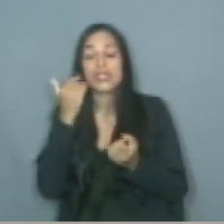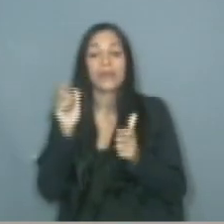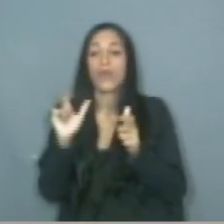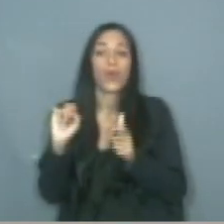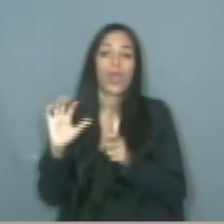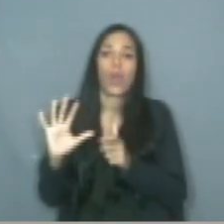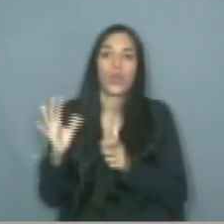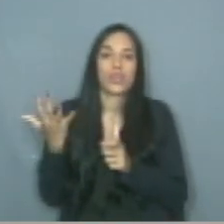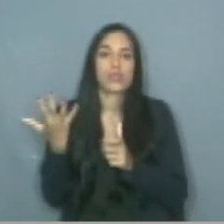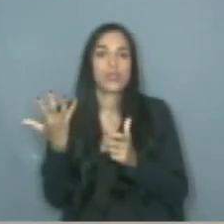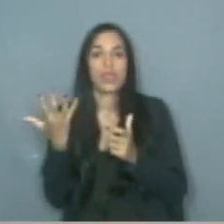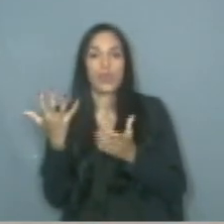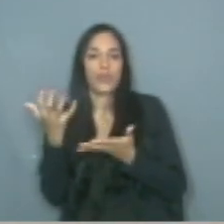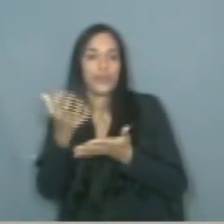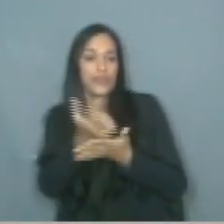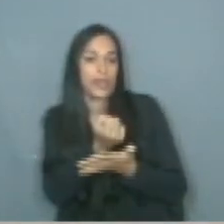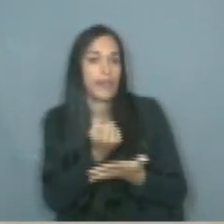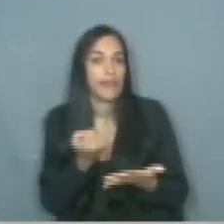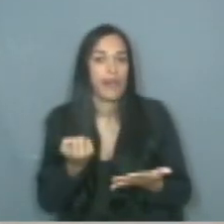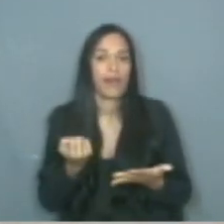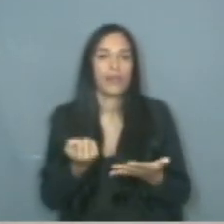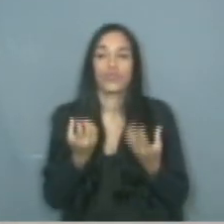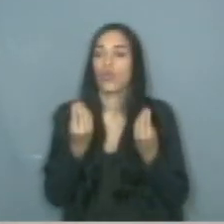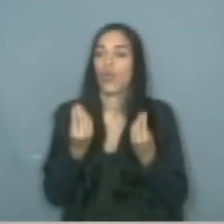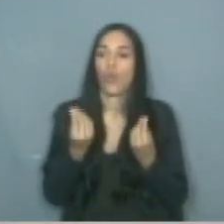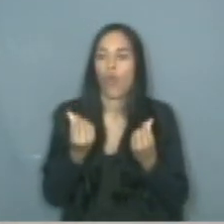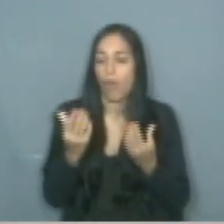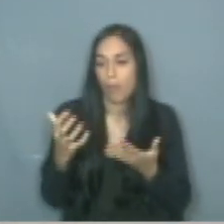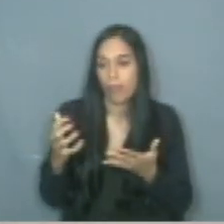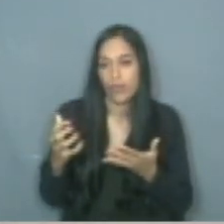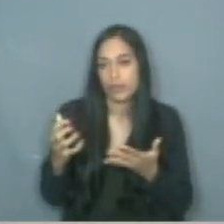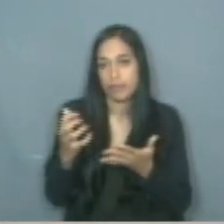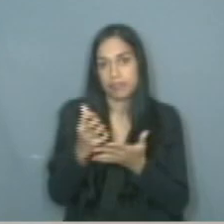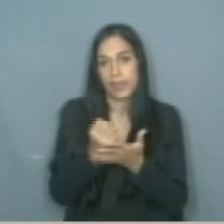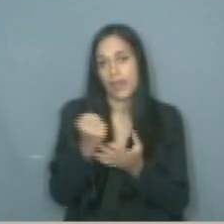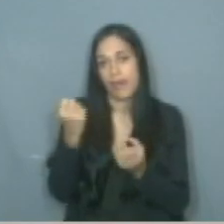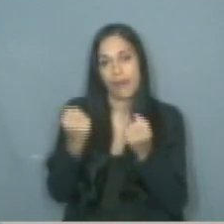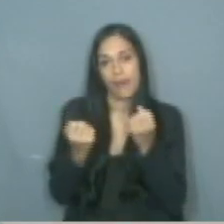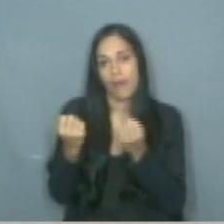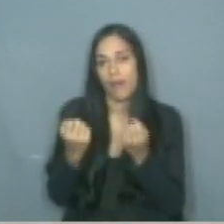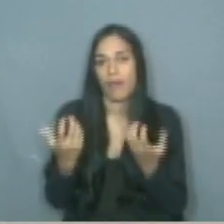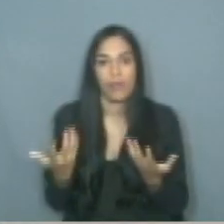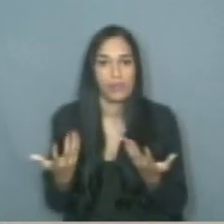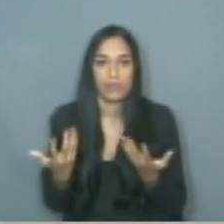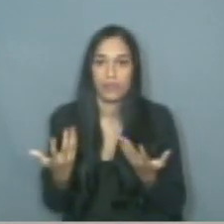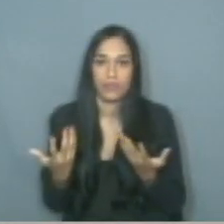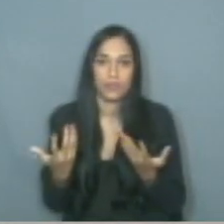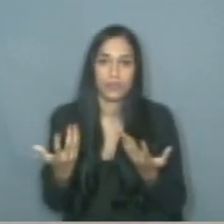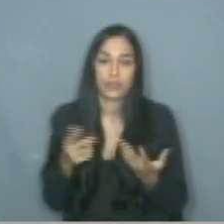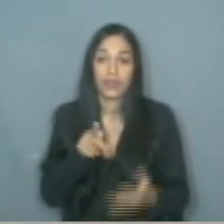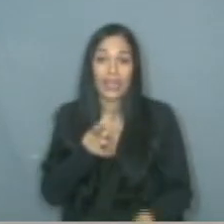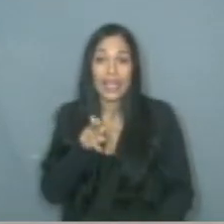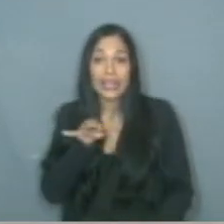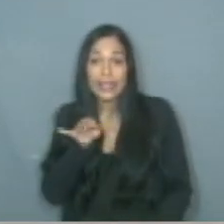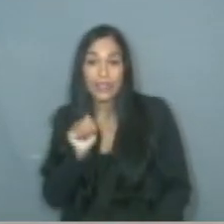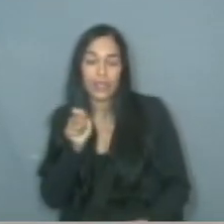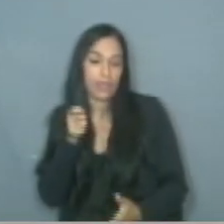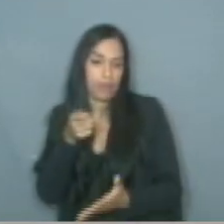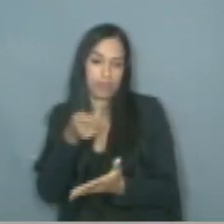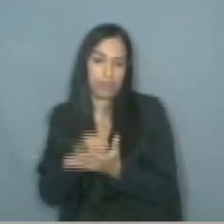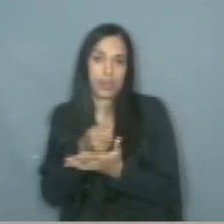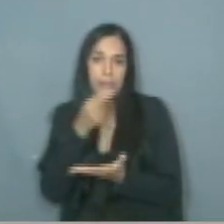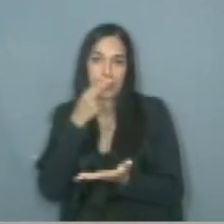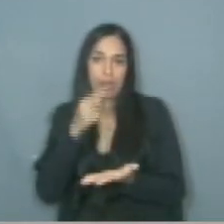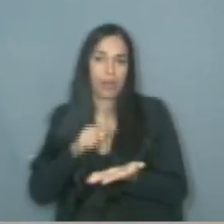foi levado, qual é o procedimento para retirar aquele veículo, como é que se emite a guia para pagamento da